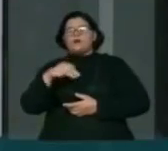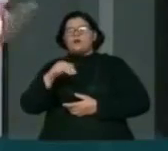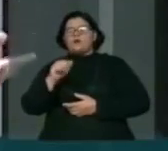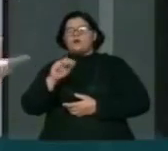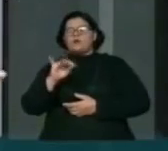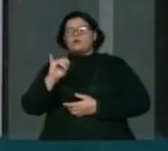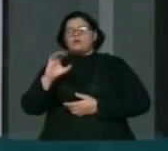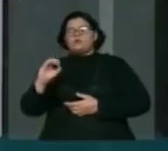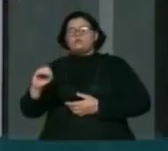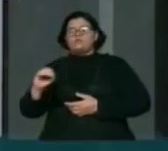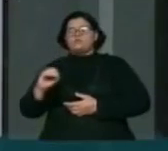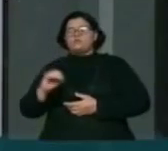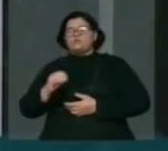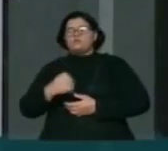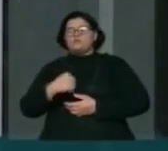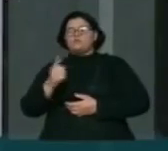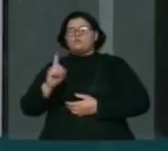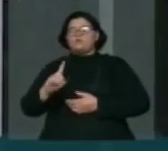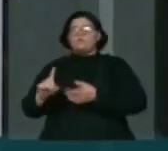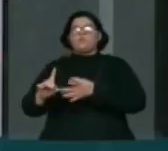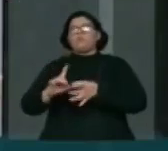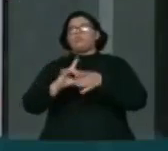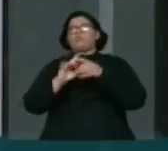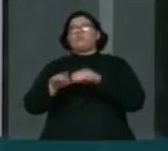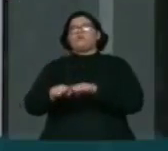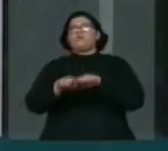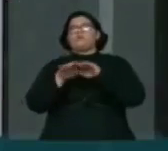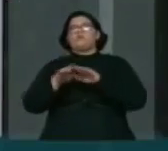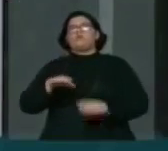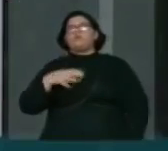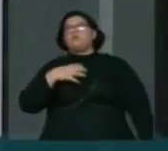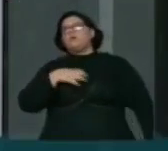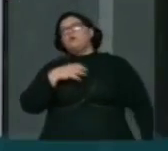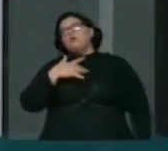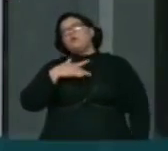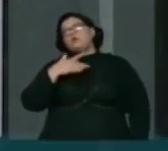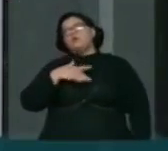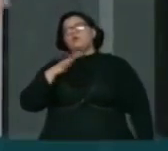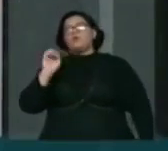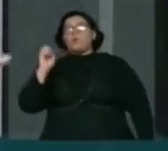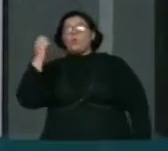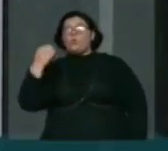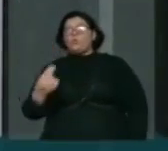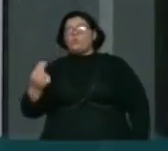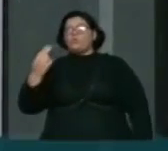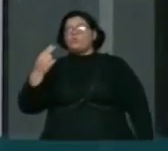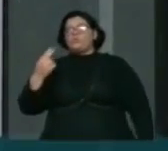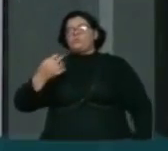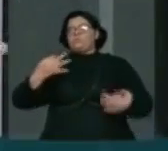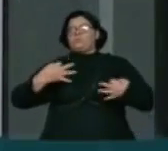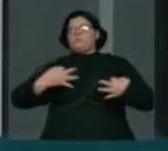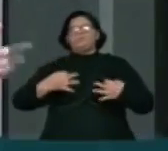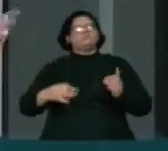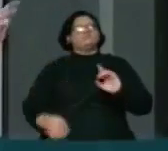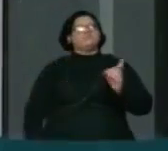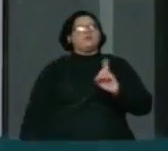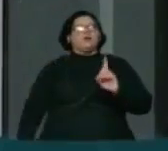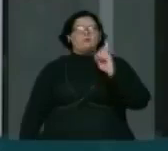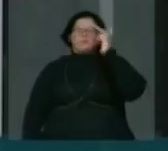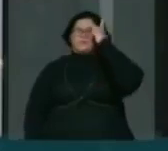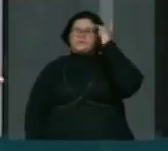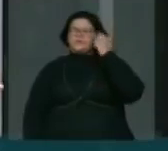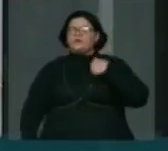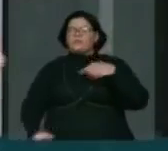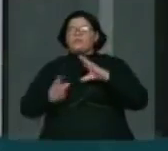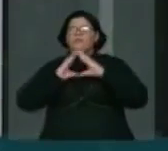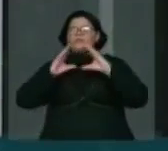não trataria de forma pasteurizada nem solene. Eu trataria com a irreverência de quem realmente conviveu com